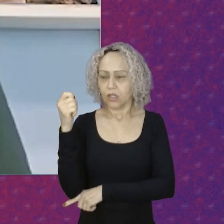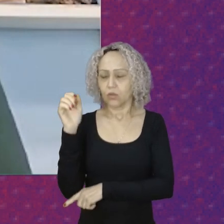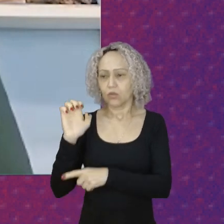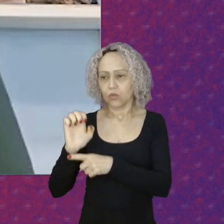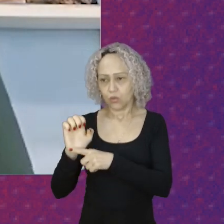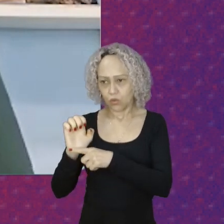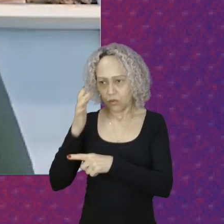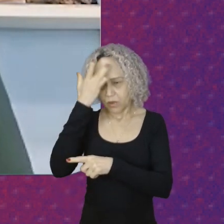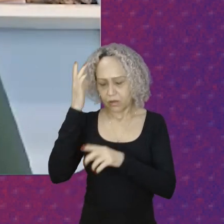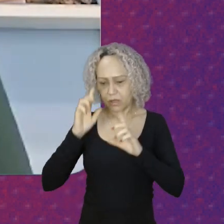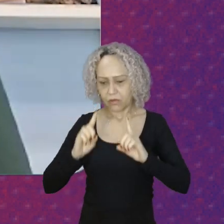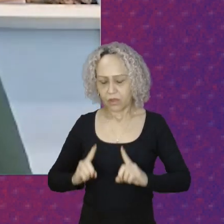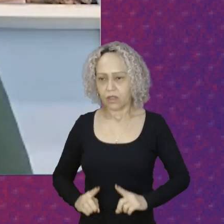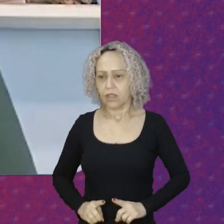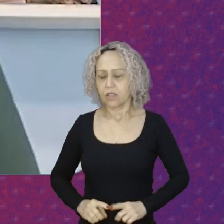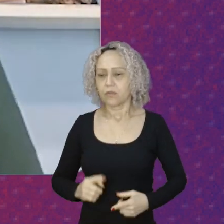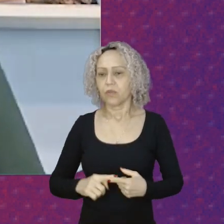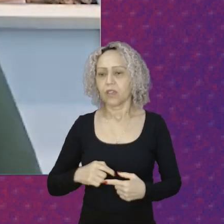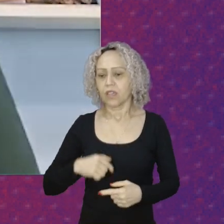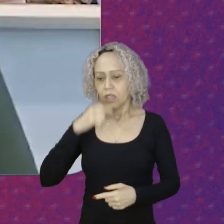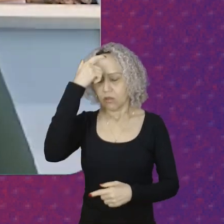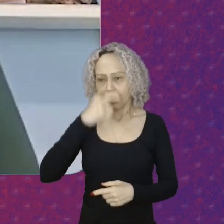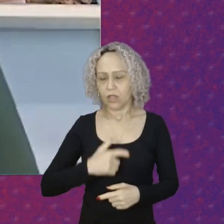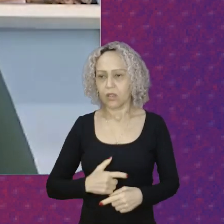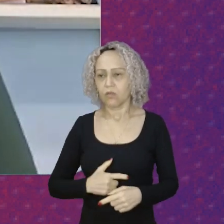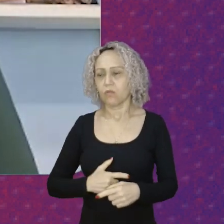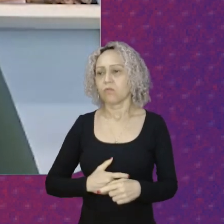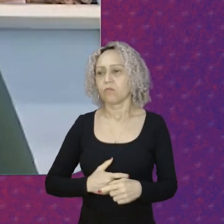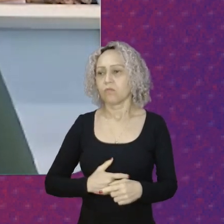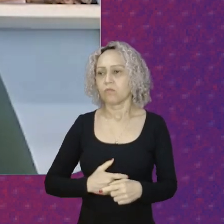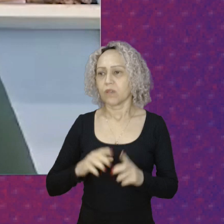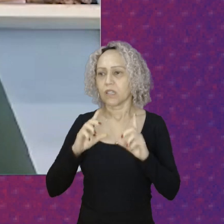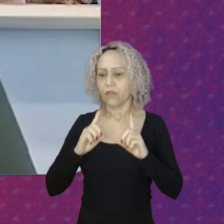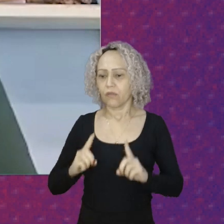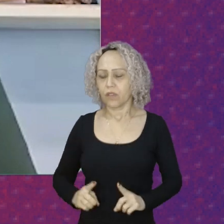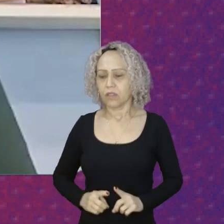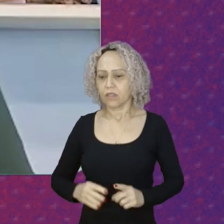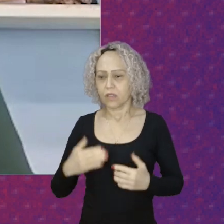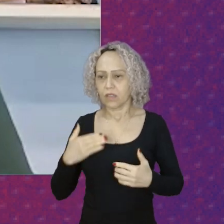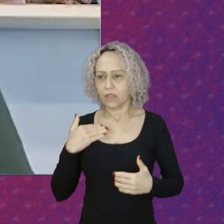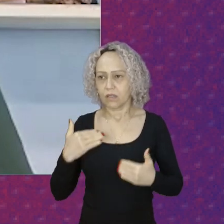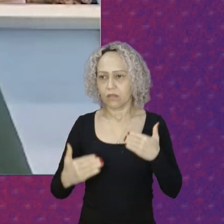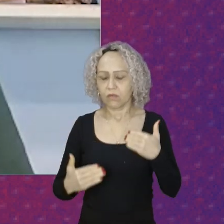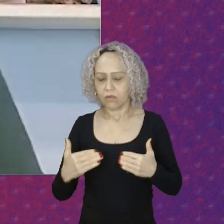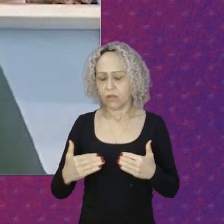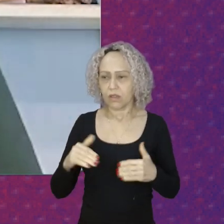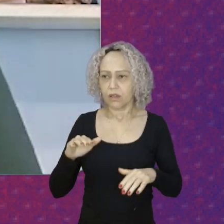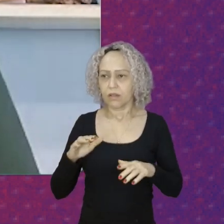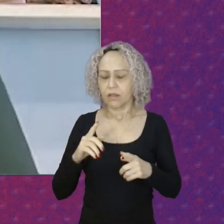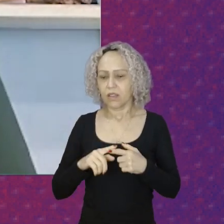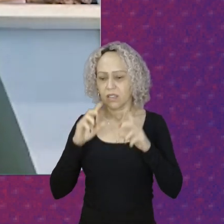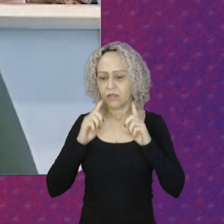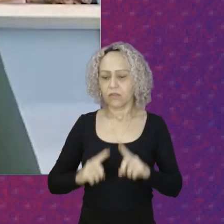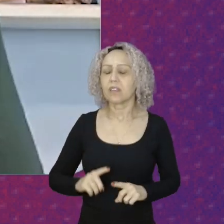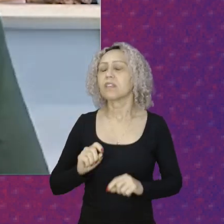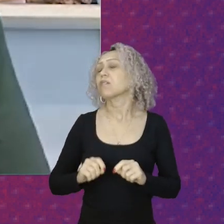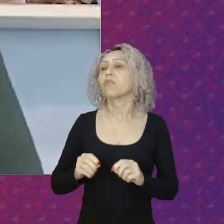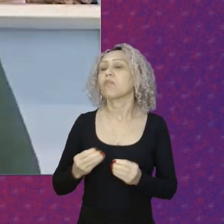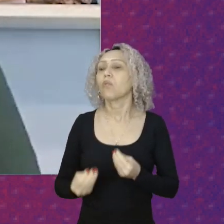eu tenho uma deficiência física que ela me traz alguns movimentos involuntários. Então, hoje está